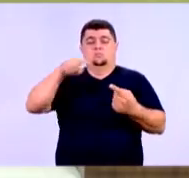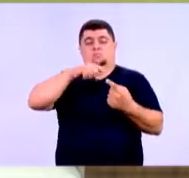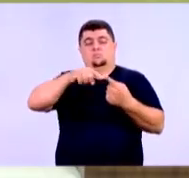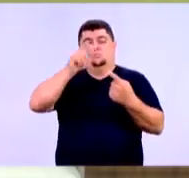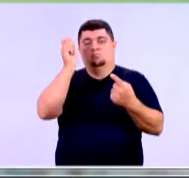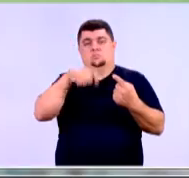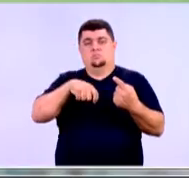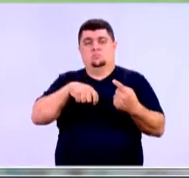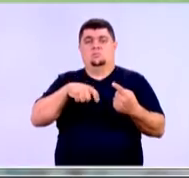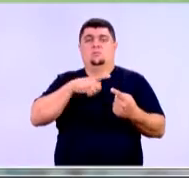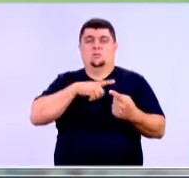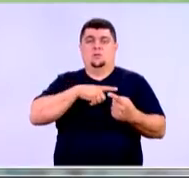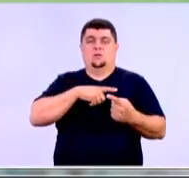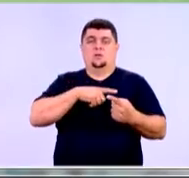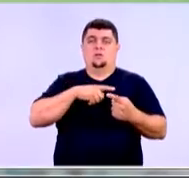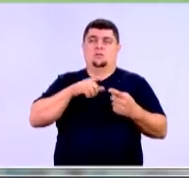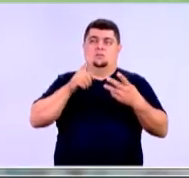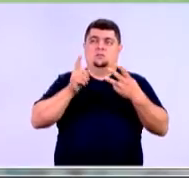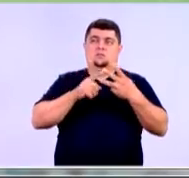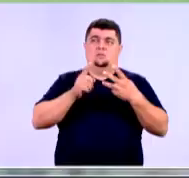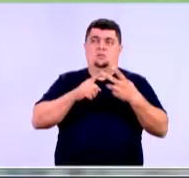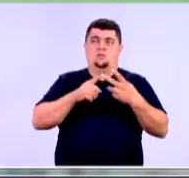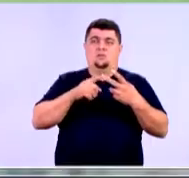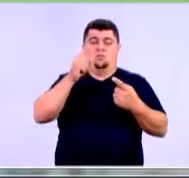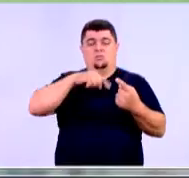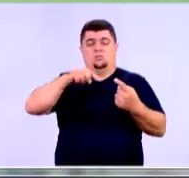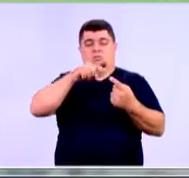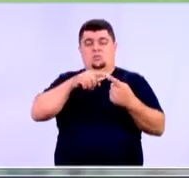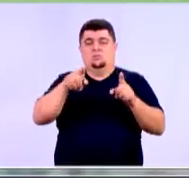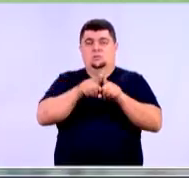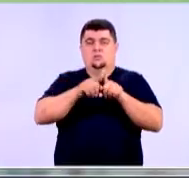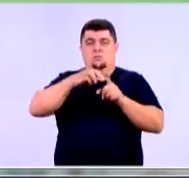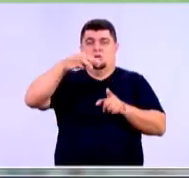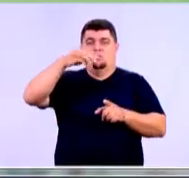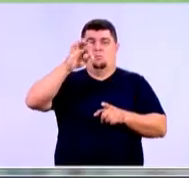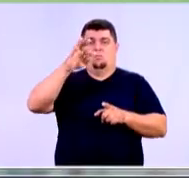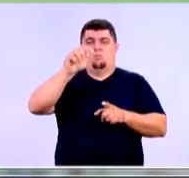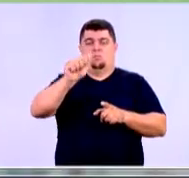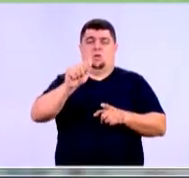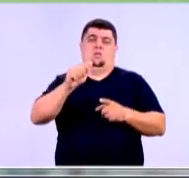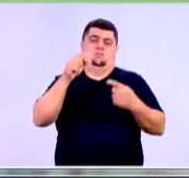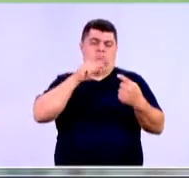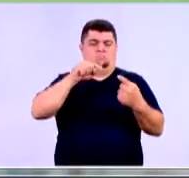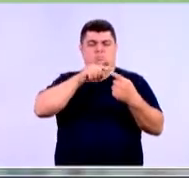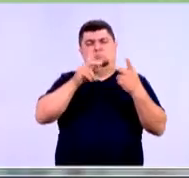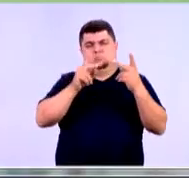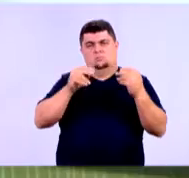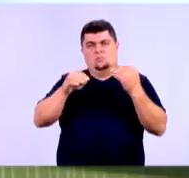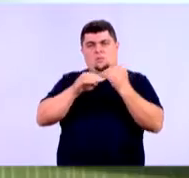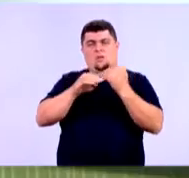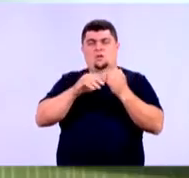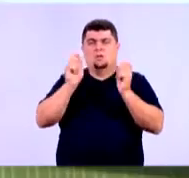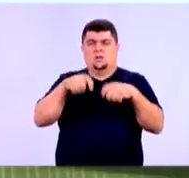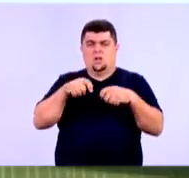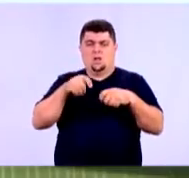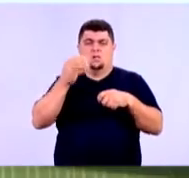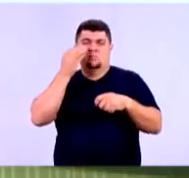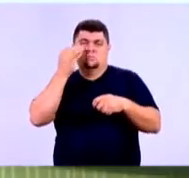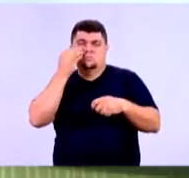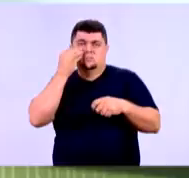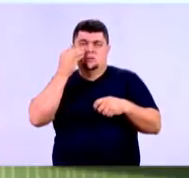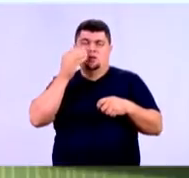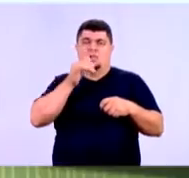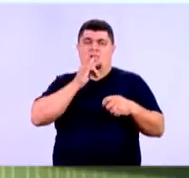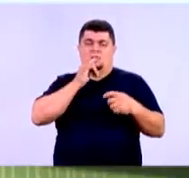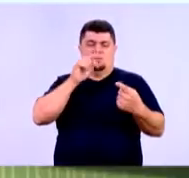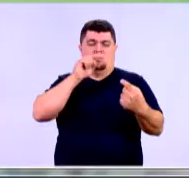Que tem a ver com o nosso próximo tópico, objetivos e metas, né? Tem ligado aos objetivos e metas, se são claros, se são factíveis, se são possíveis de serem